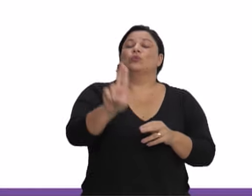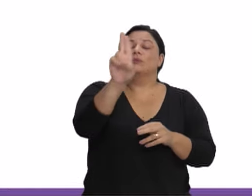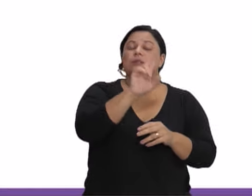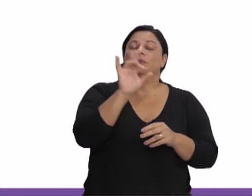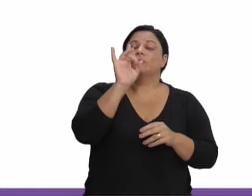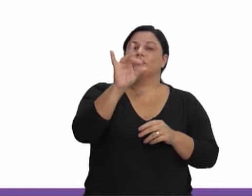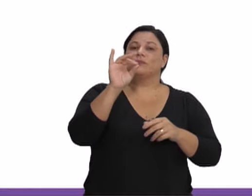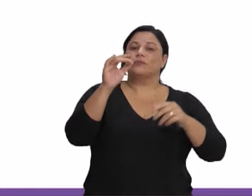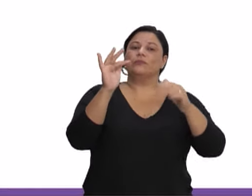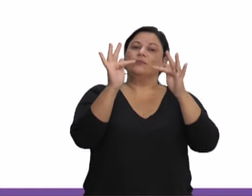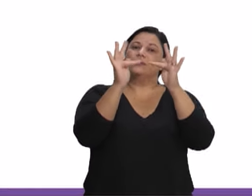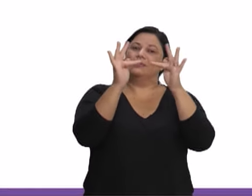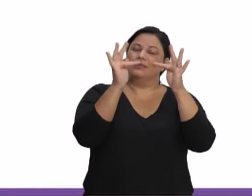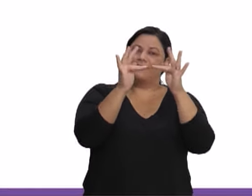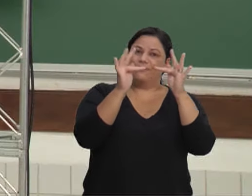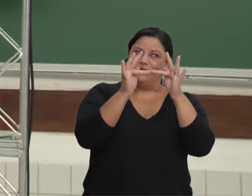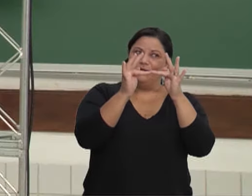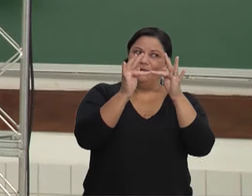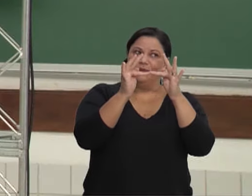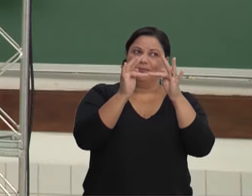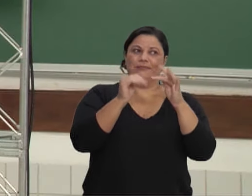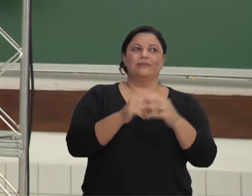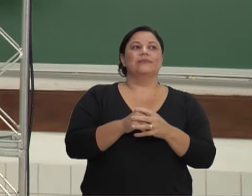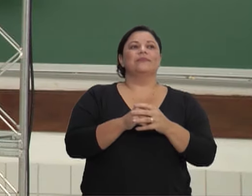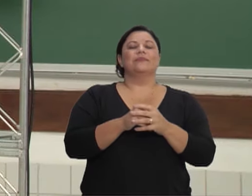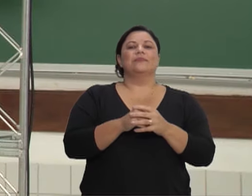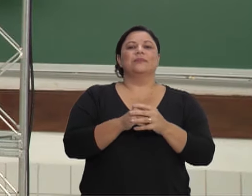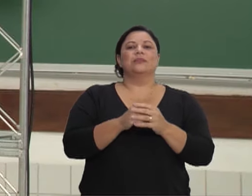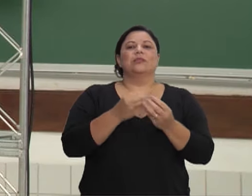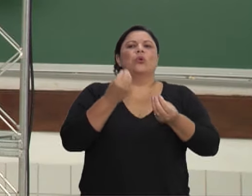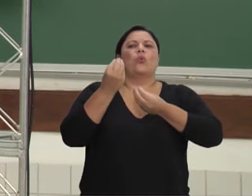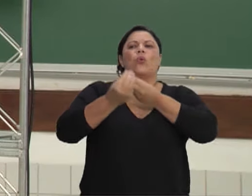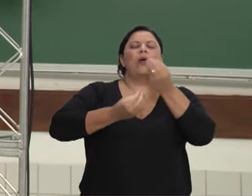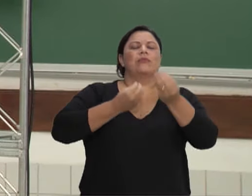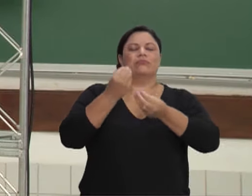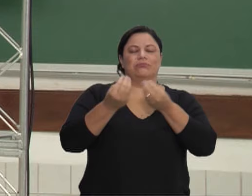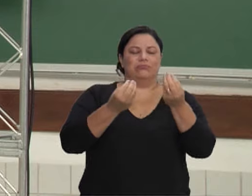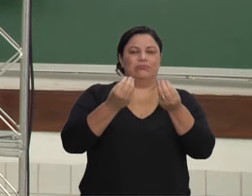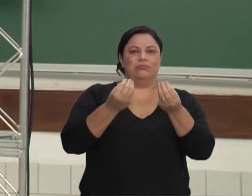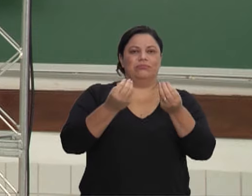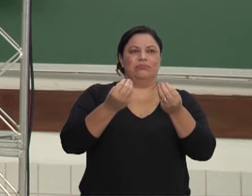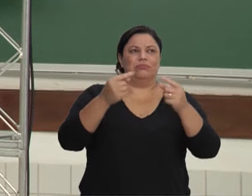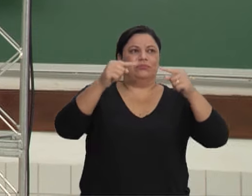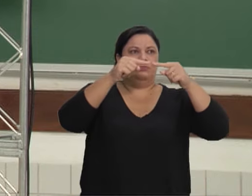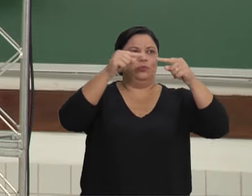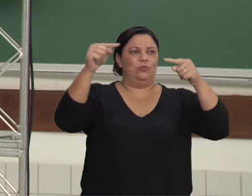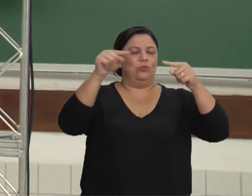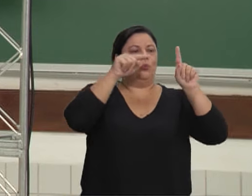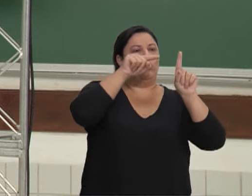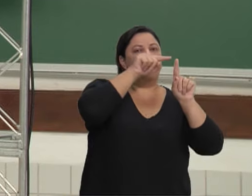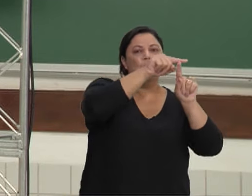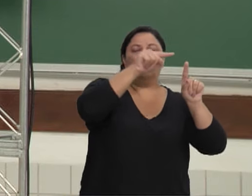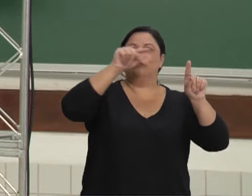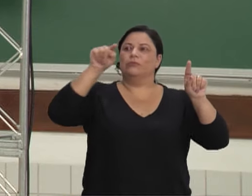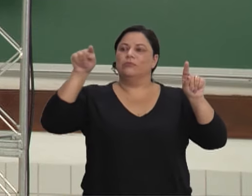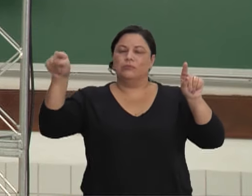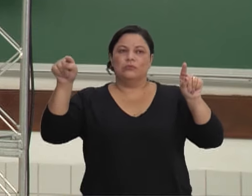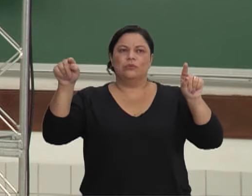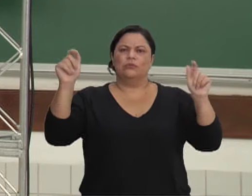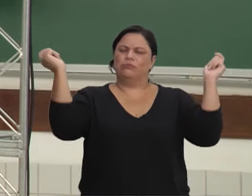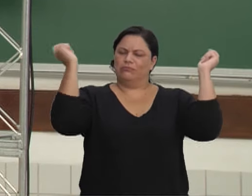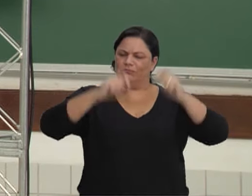vou ver a minha equação, qual é o comportamento, quais os pontos que eu posso utilizar